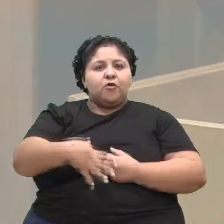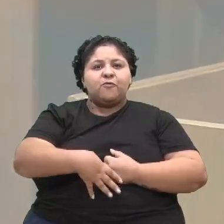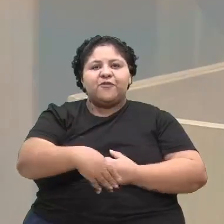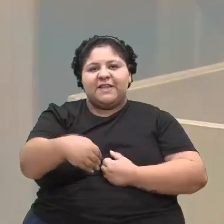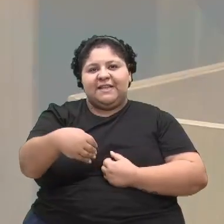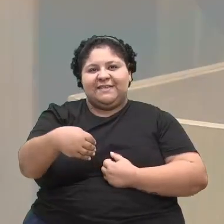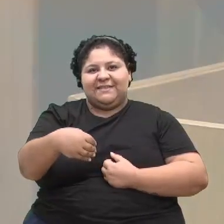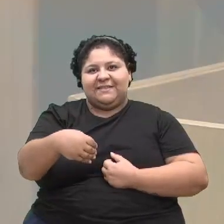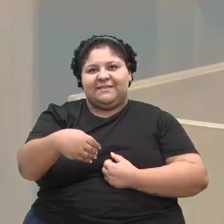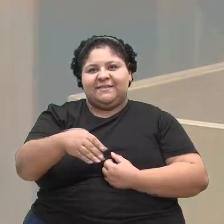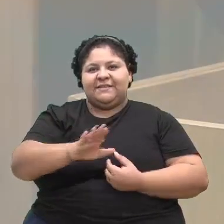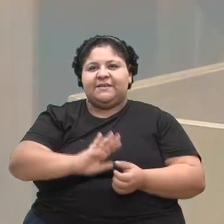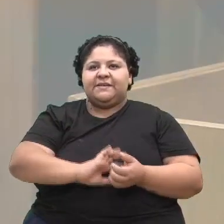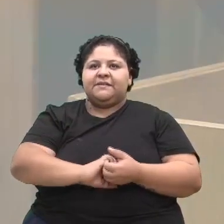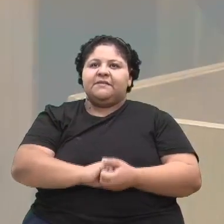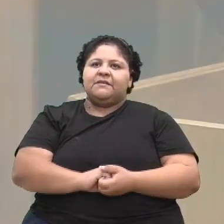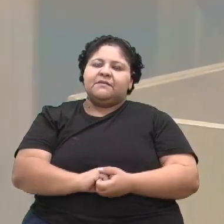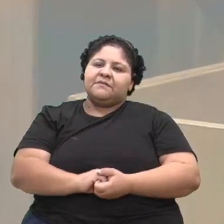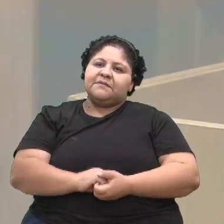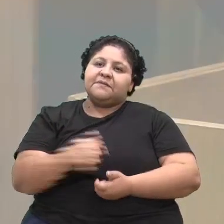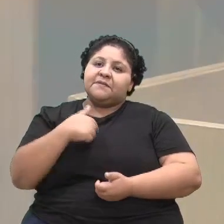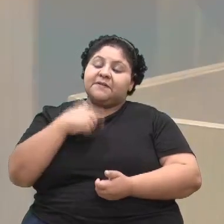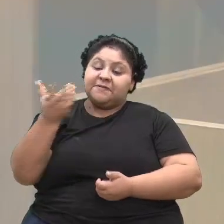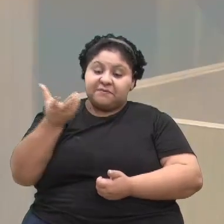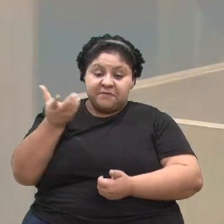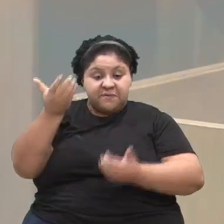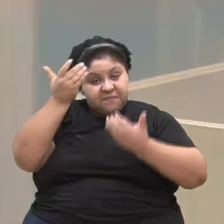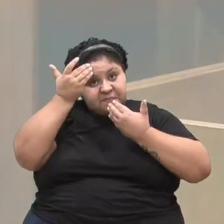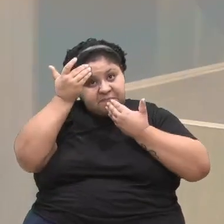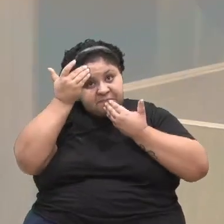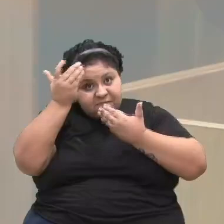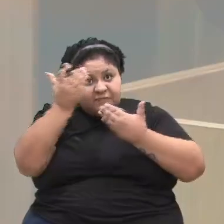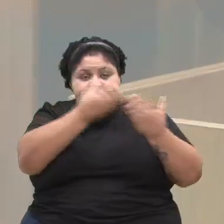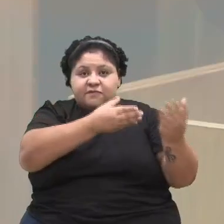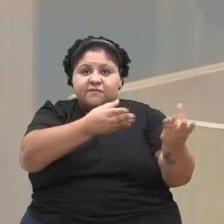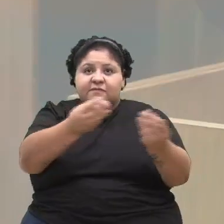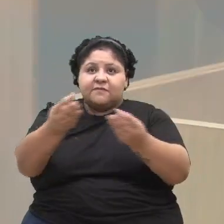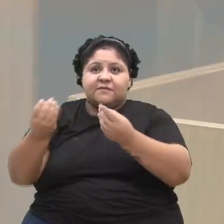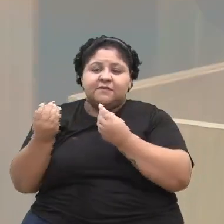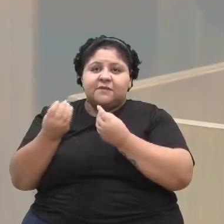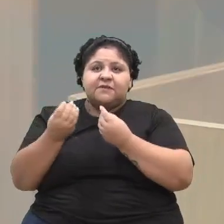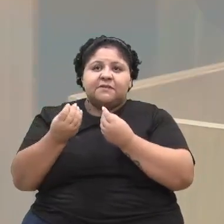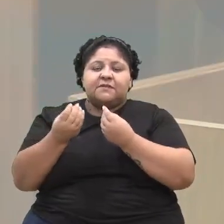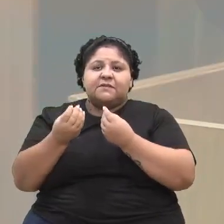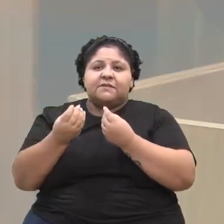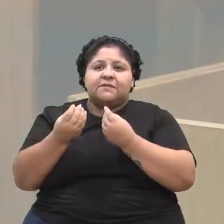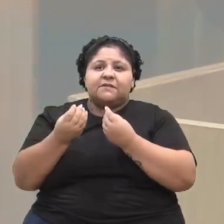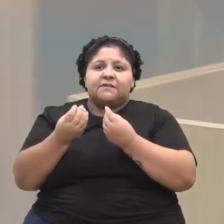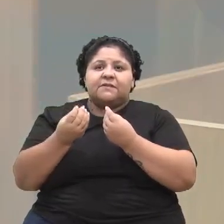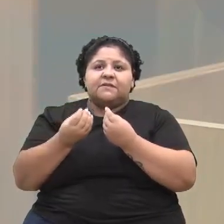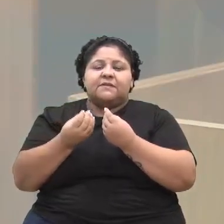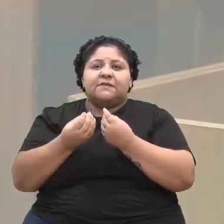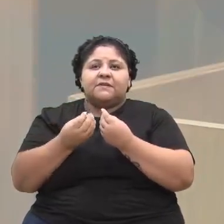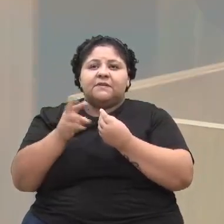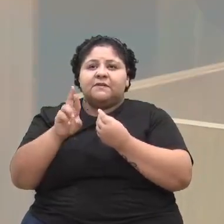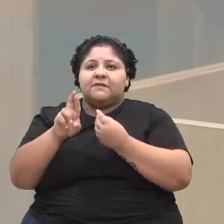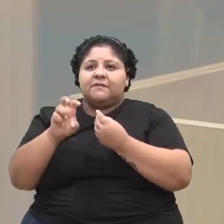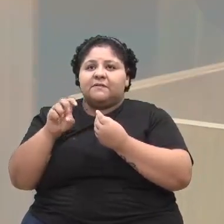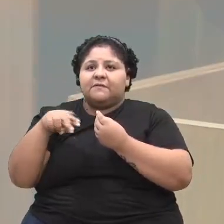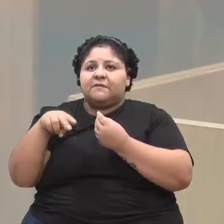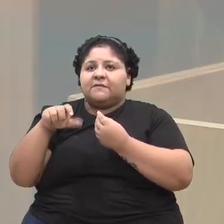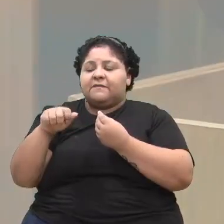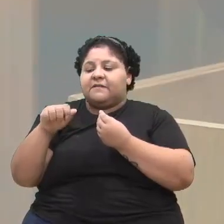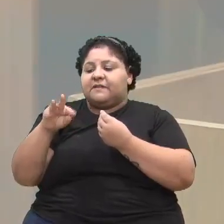filhas. E eu quero agradecer muito o Renatinho, porque o Renatinho hoje eu digo que ele